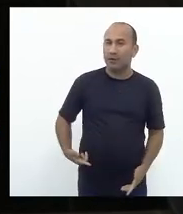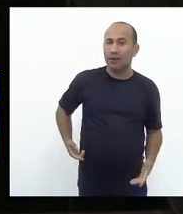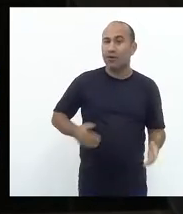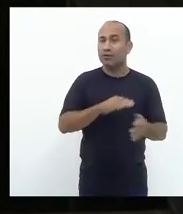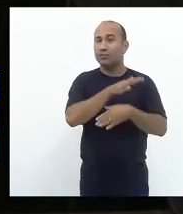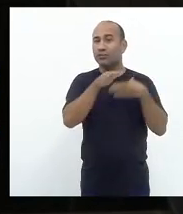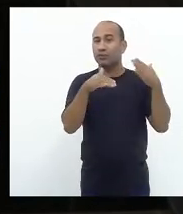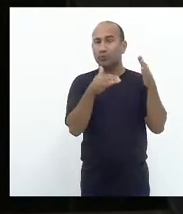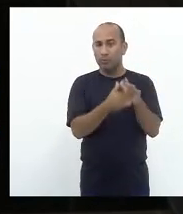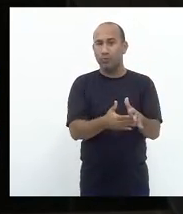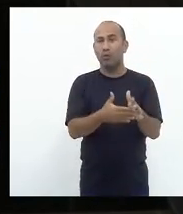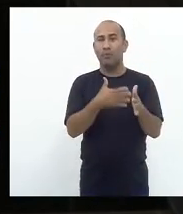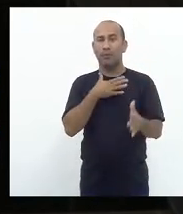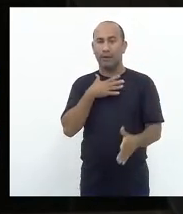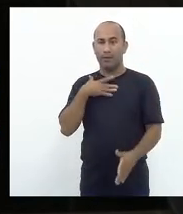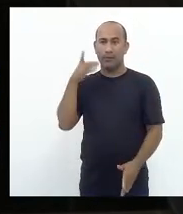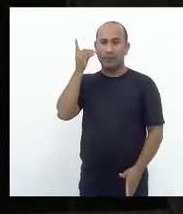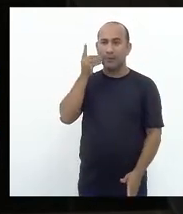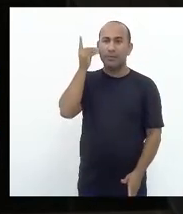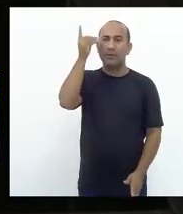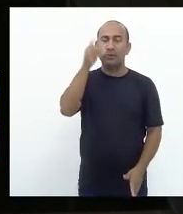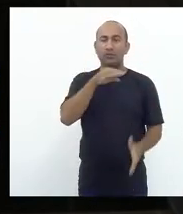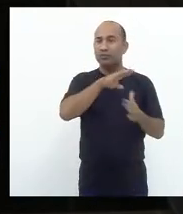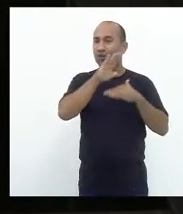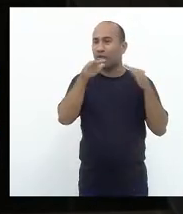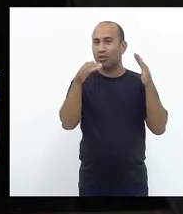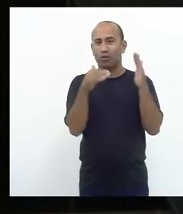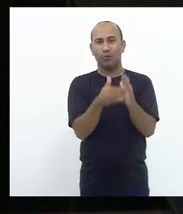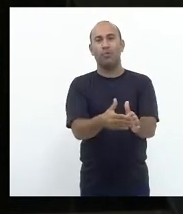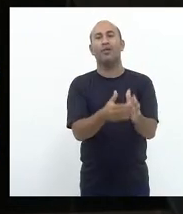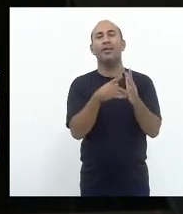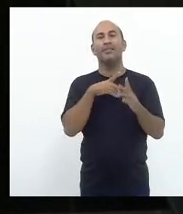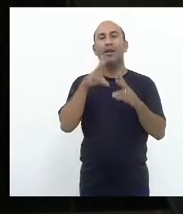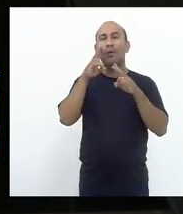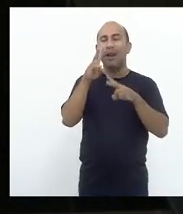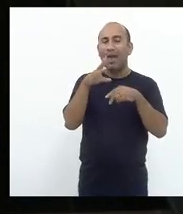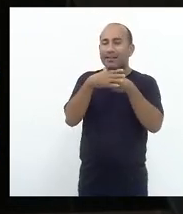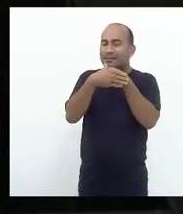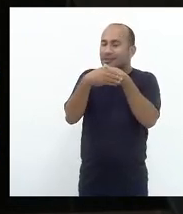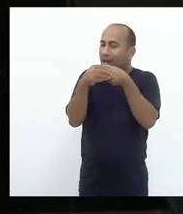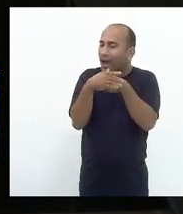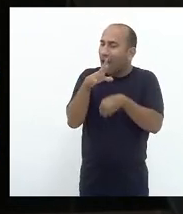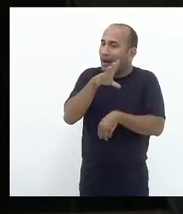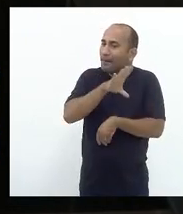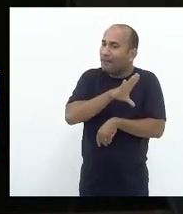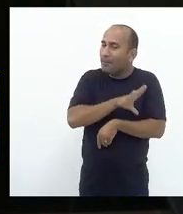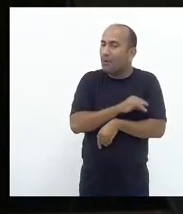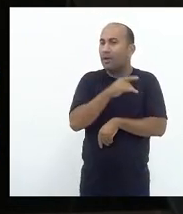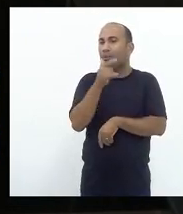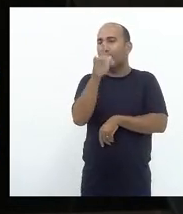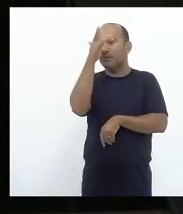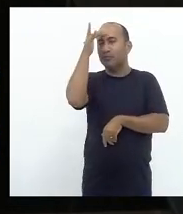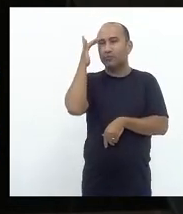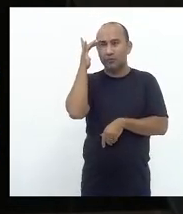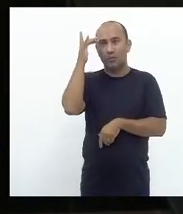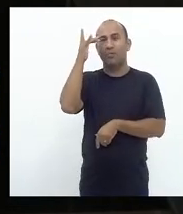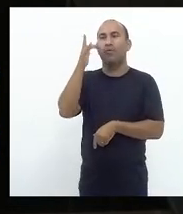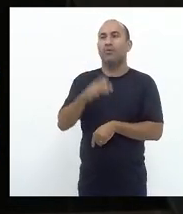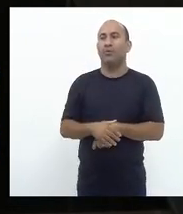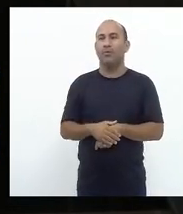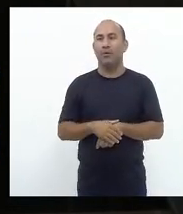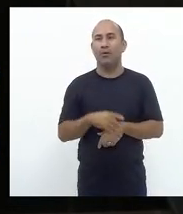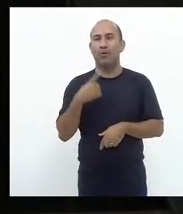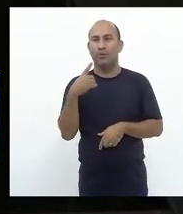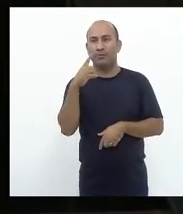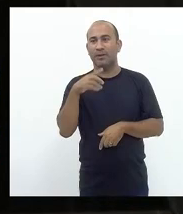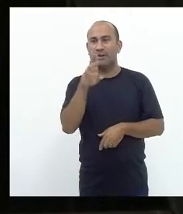todos, como eu sou uma parlamentar de todos. Tenha um olhar sensível, o amor ao próximo, como cristão que